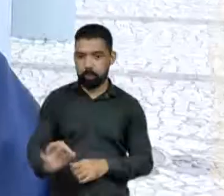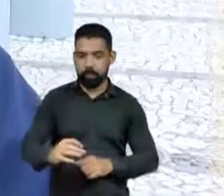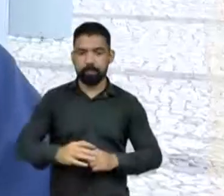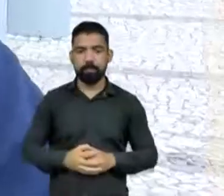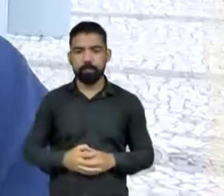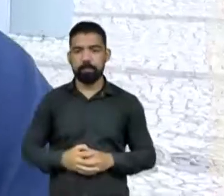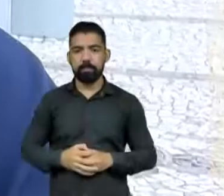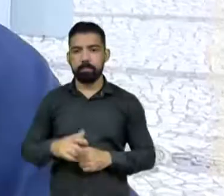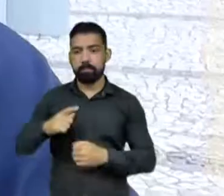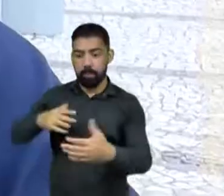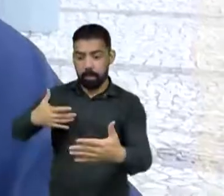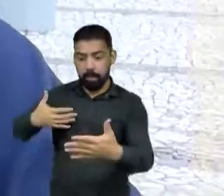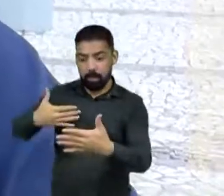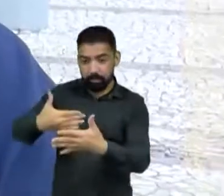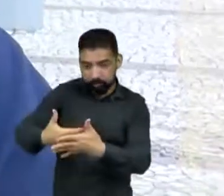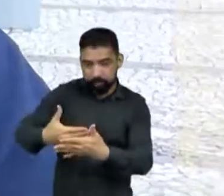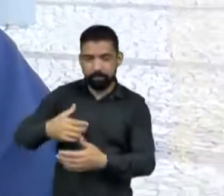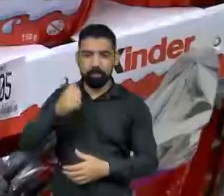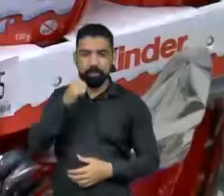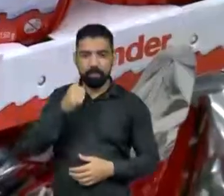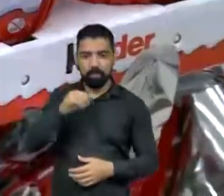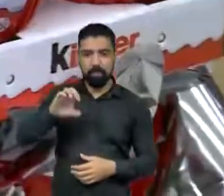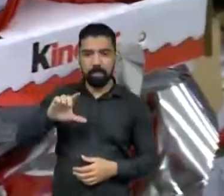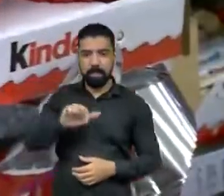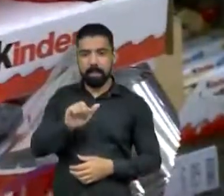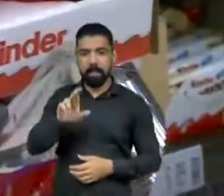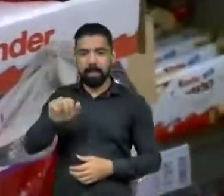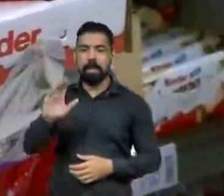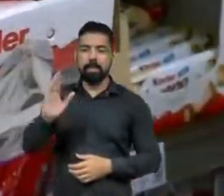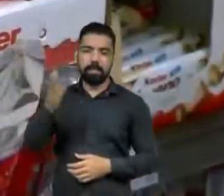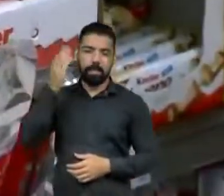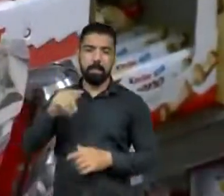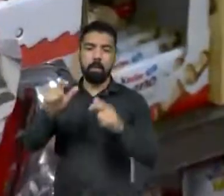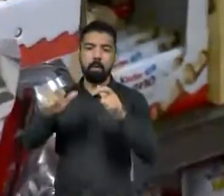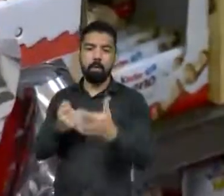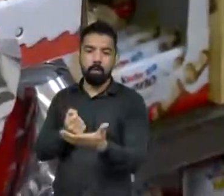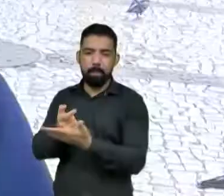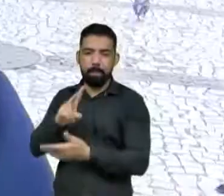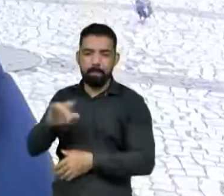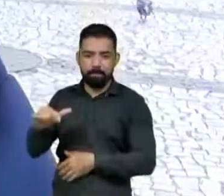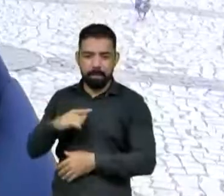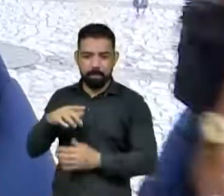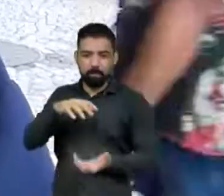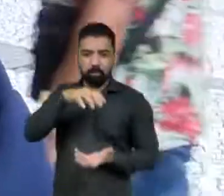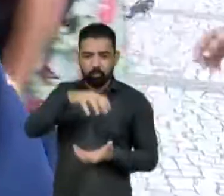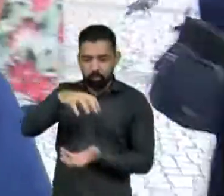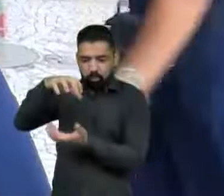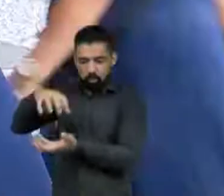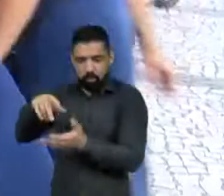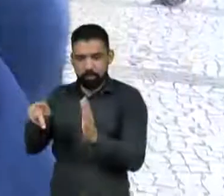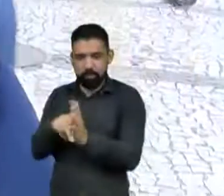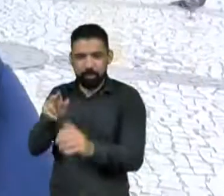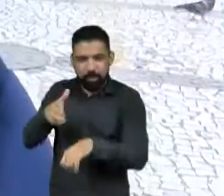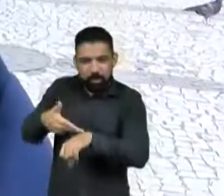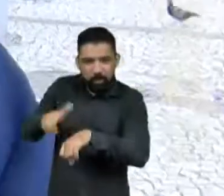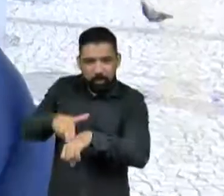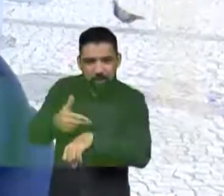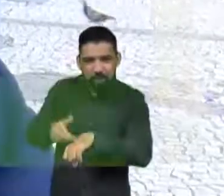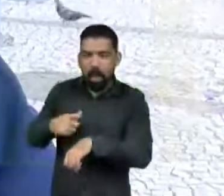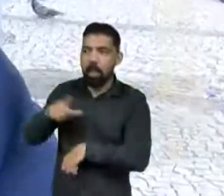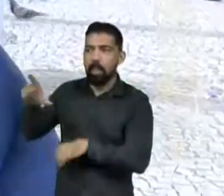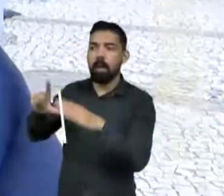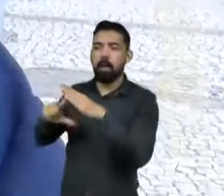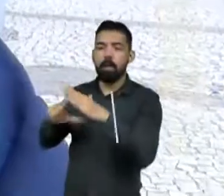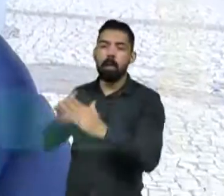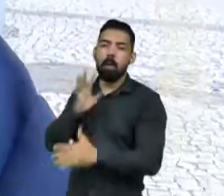Páscoa, Dona Cláudia Burquerque já sabe onde vai comprar os ovos de chocolate das 2 filhas. Tem uma loja para ali que tem. Fazer